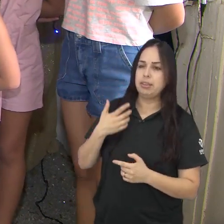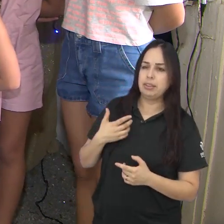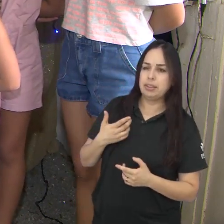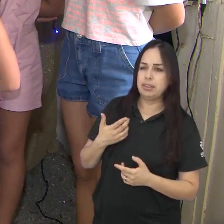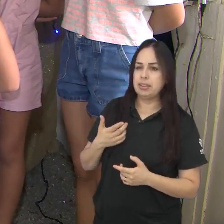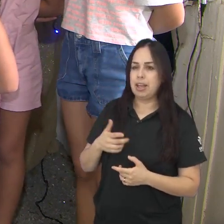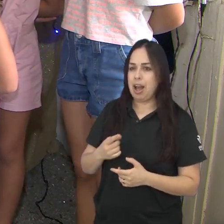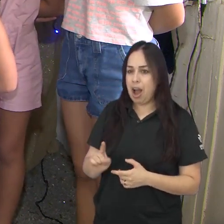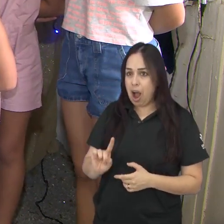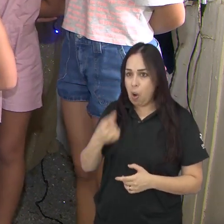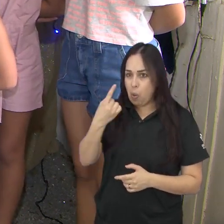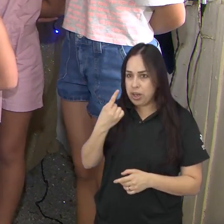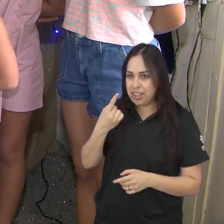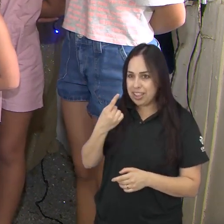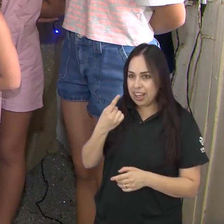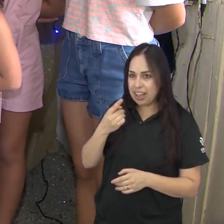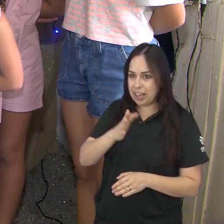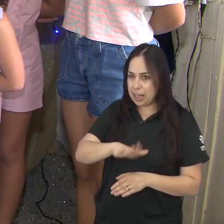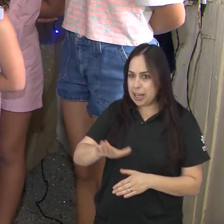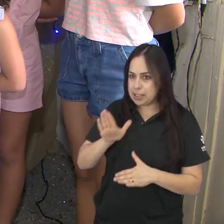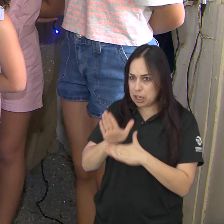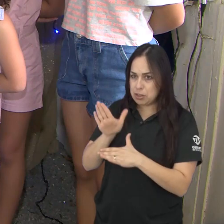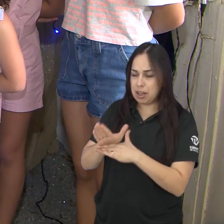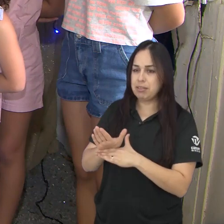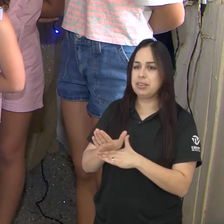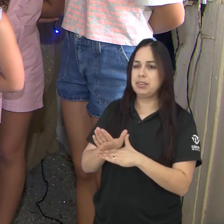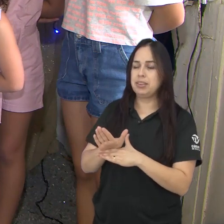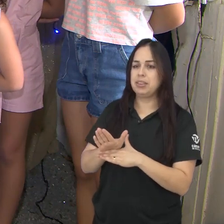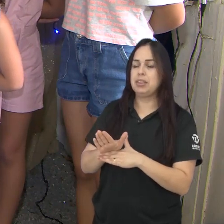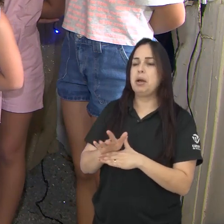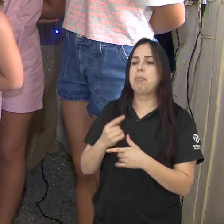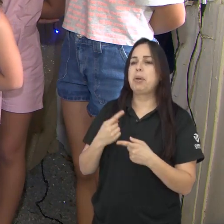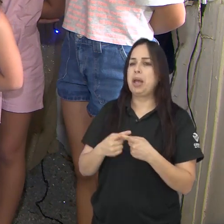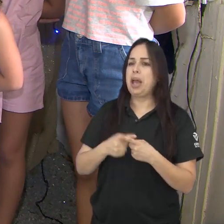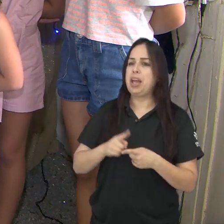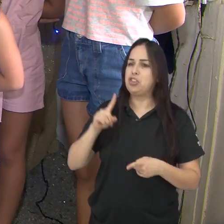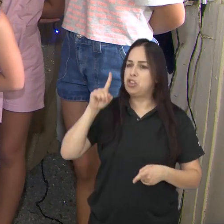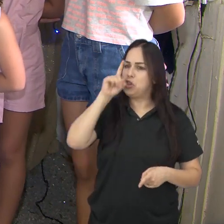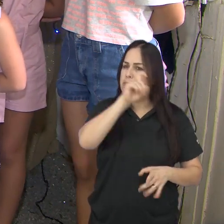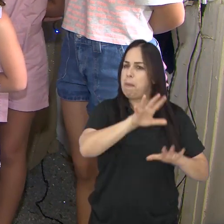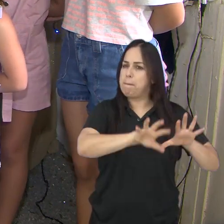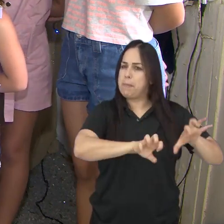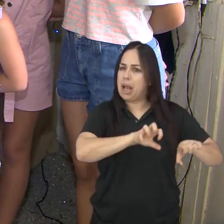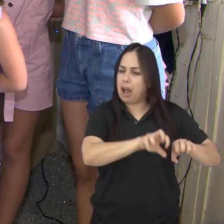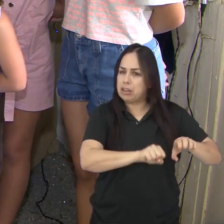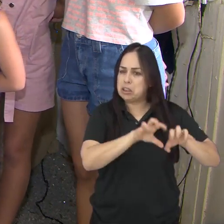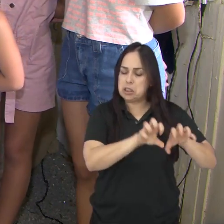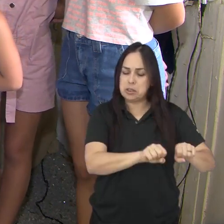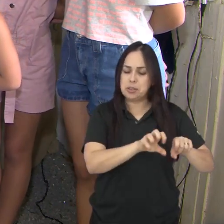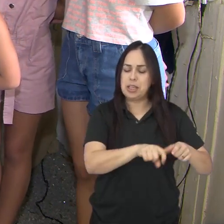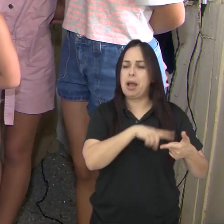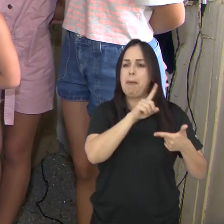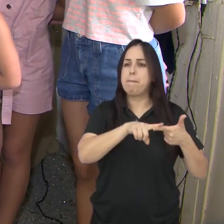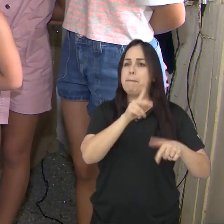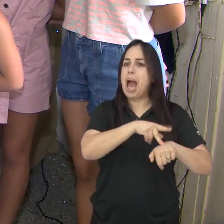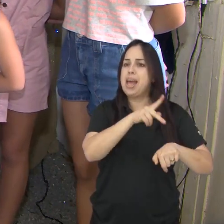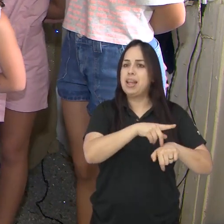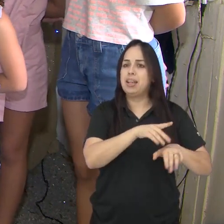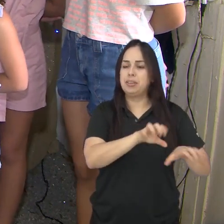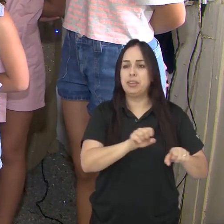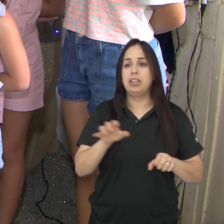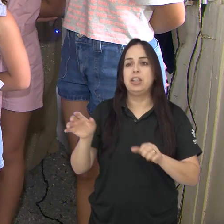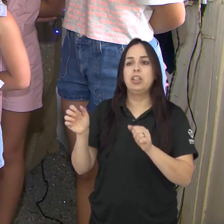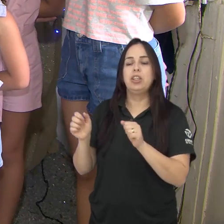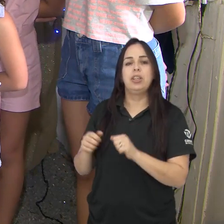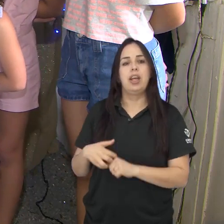não devia ser a única criança da família que ajudava, né? Ainda mais que tinha esse trabalho de buscar barro, pedrinha e tudo mais para fazer. Sim, mesmo porque